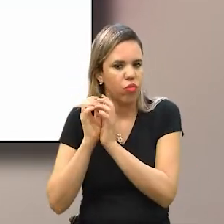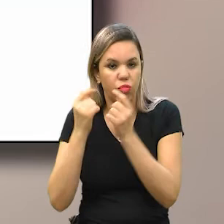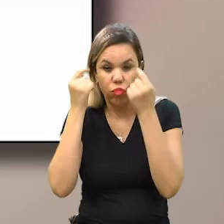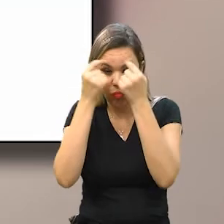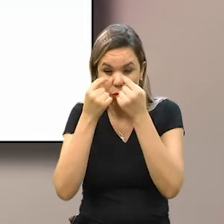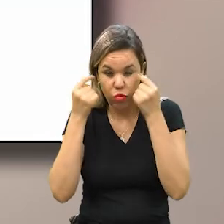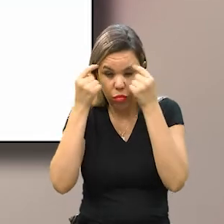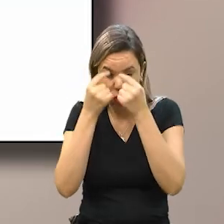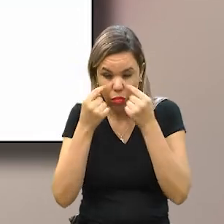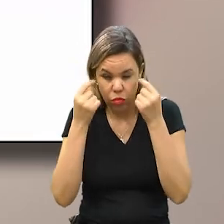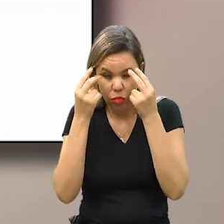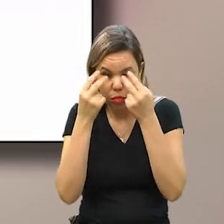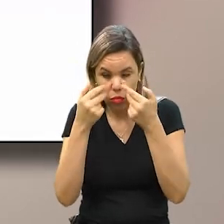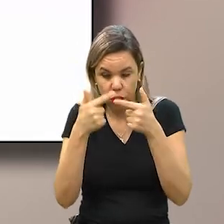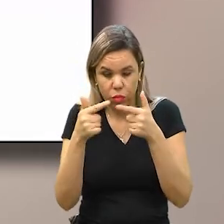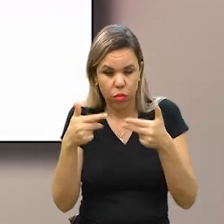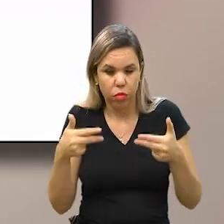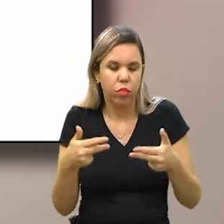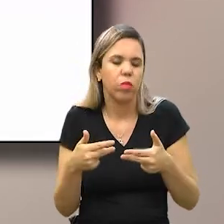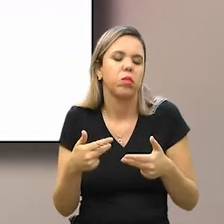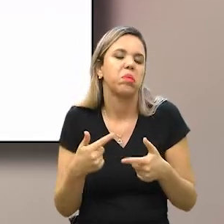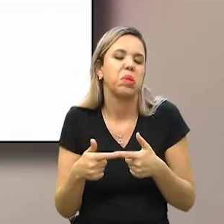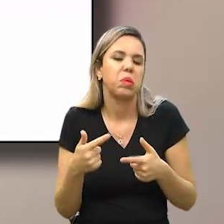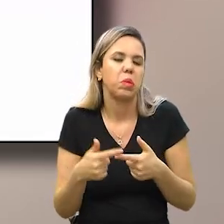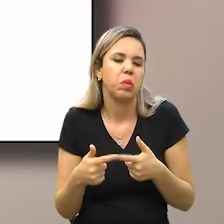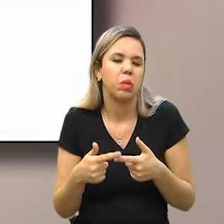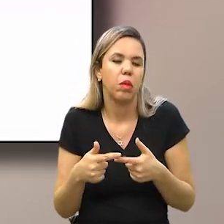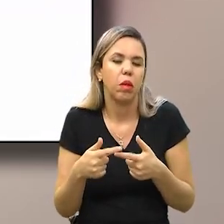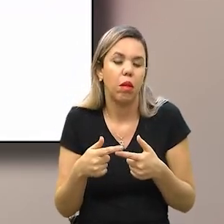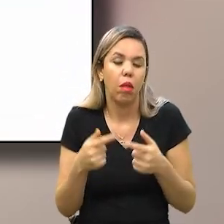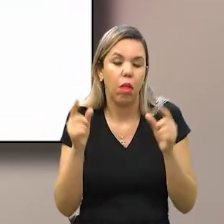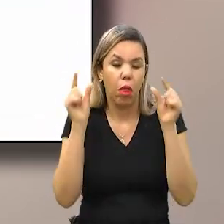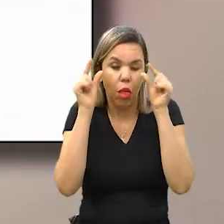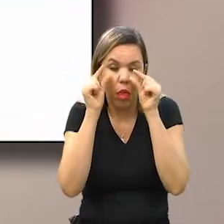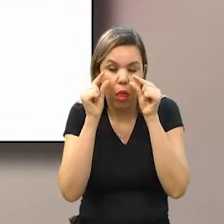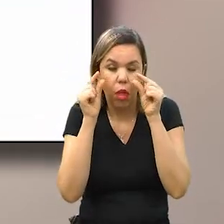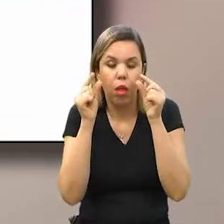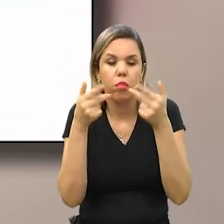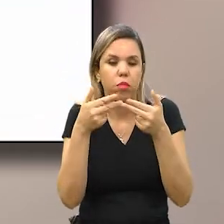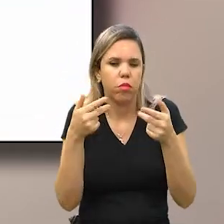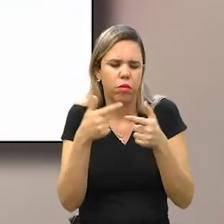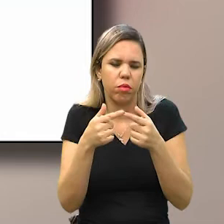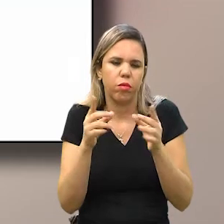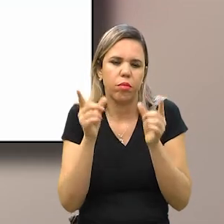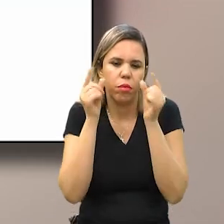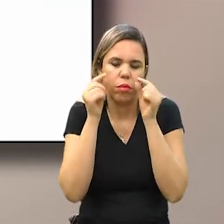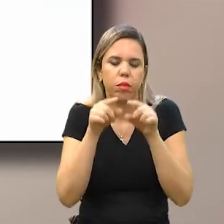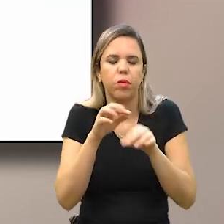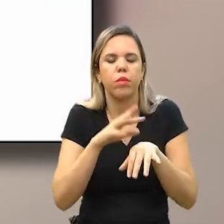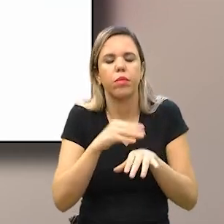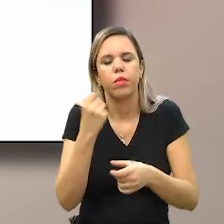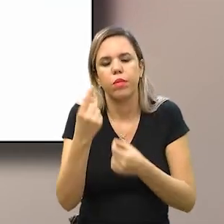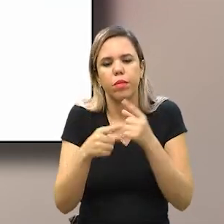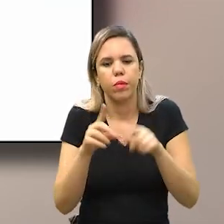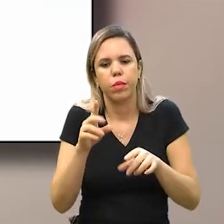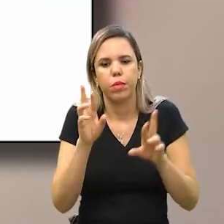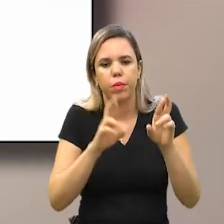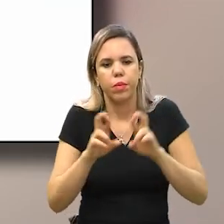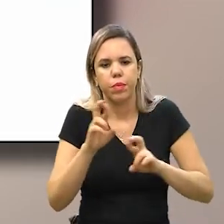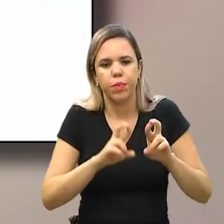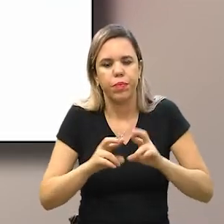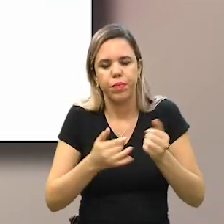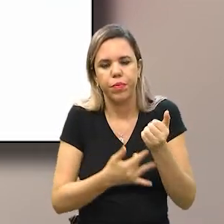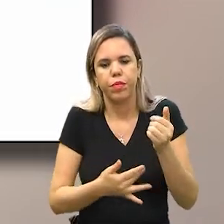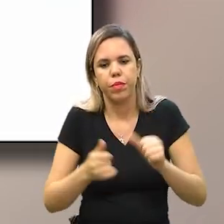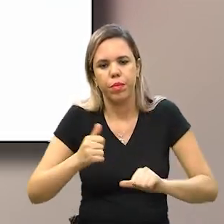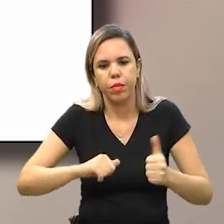ocular, causando microftalmia, pode causar catarata, pode causar algumas doenças. Então, um dos